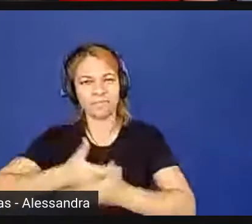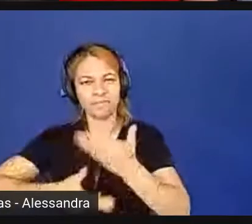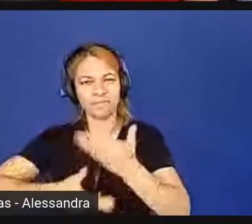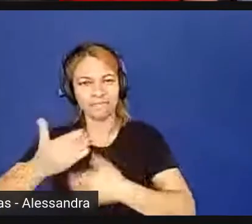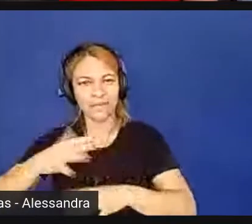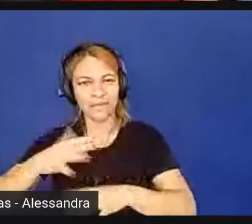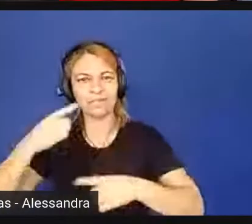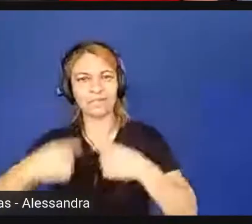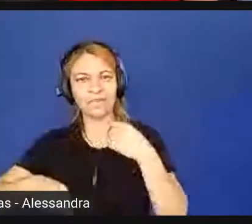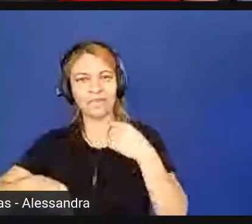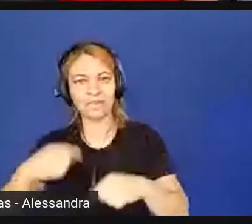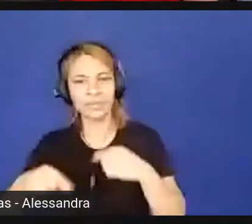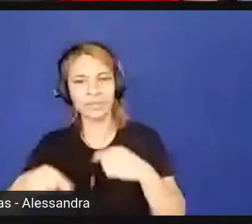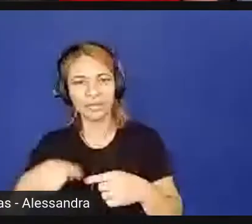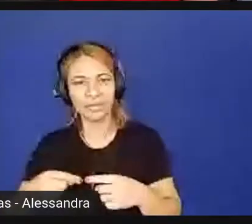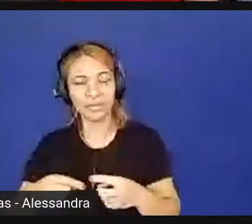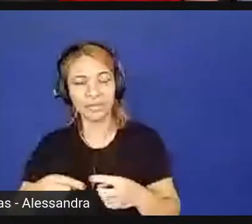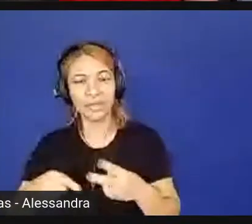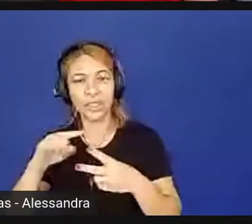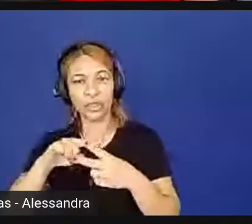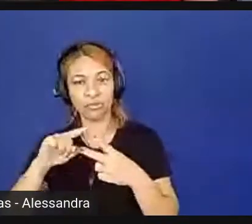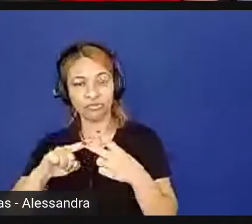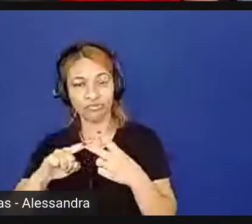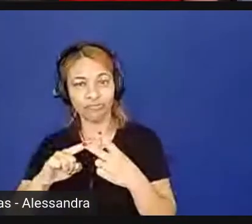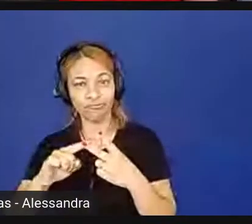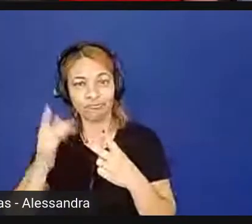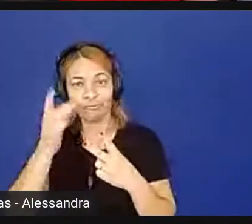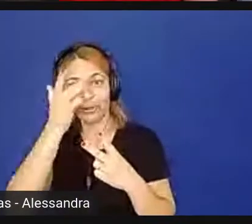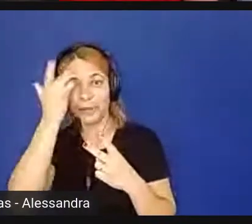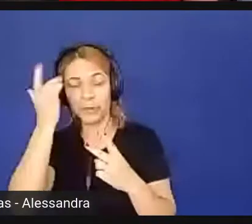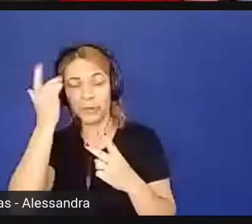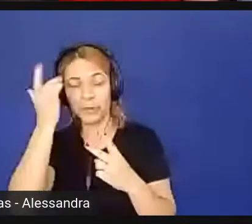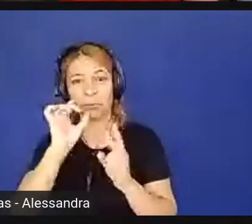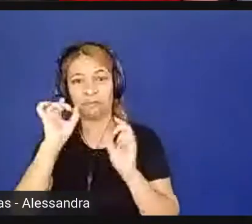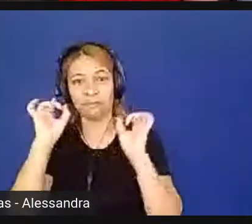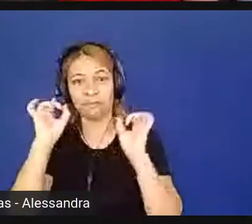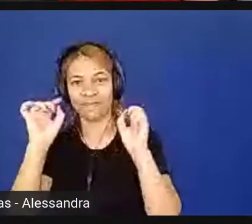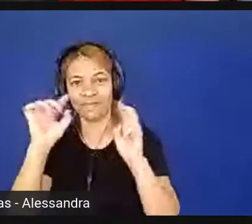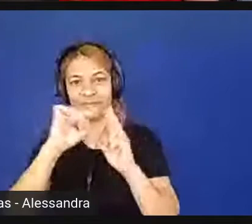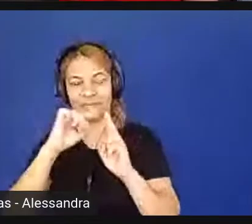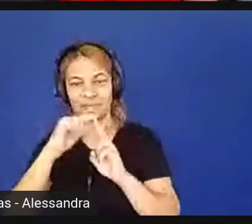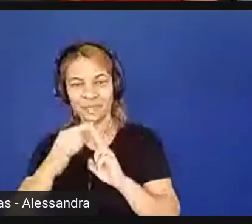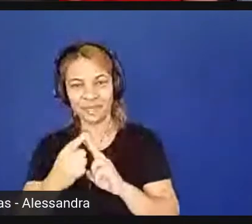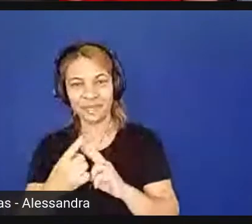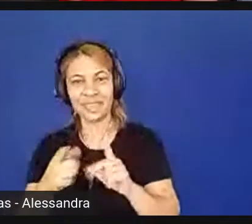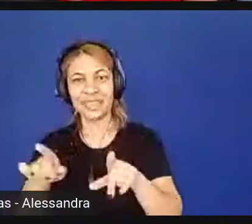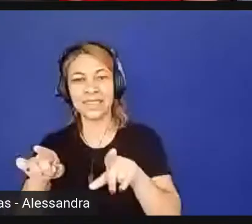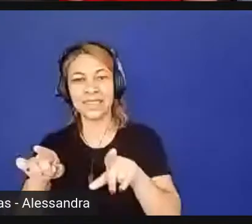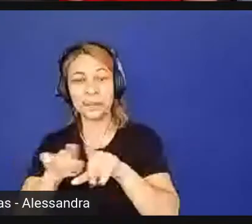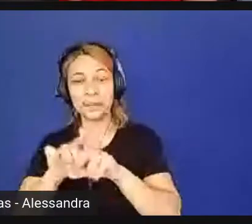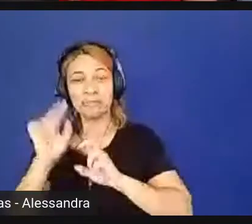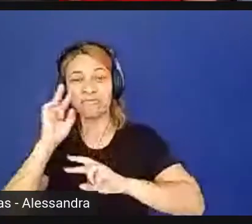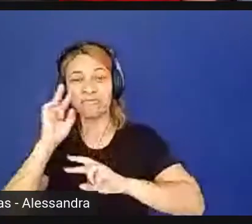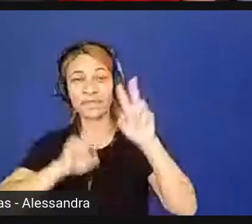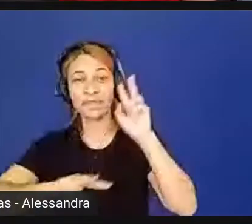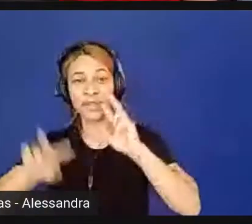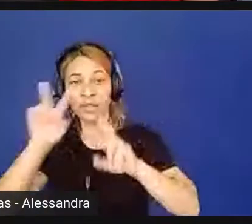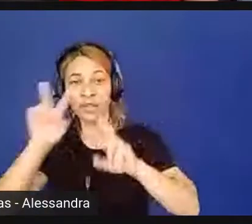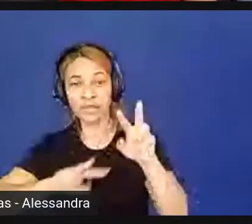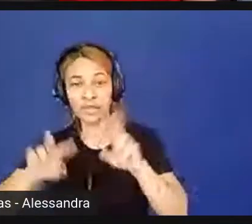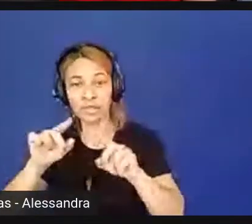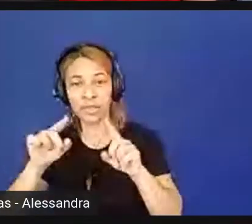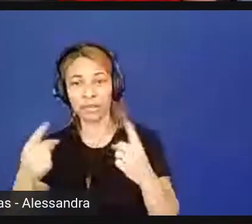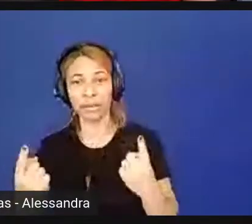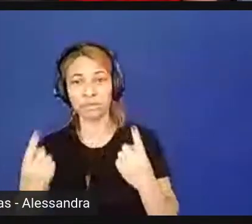entre duas referências, né, no assunto que a gente se propõe a discutir, e duas visões que não necessariamente são contrapostas, elas podem